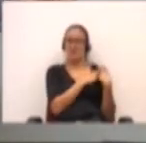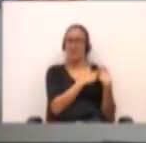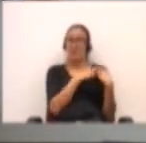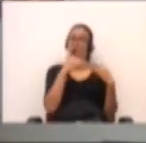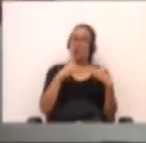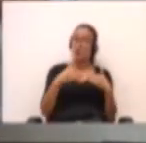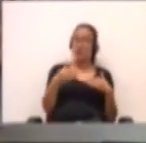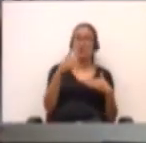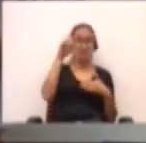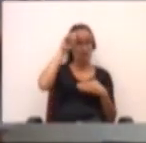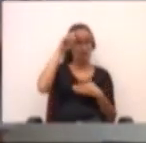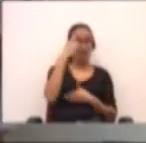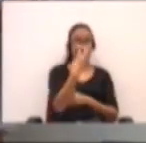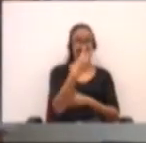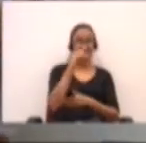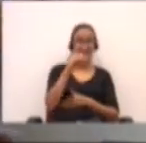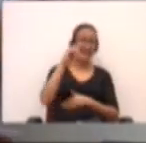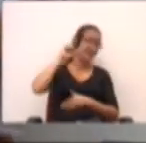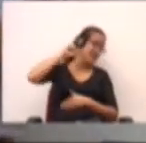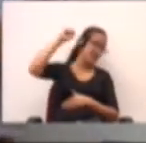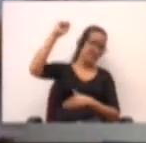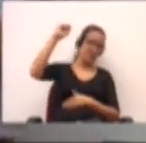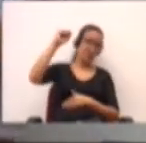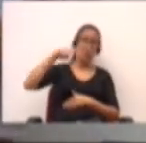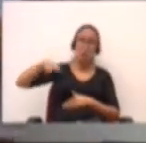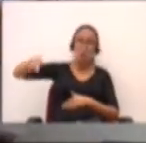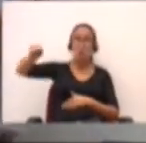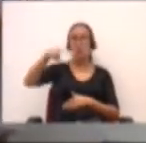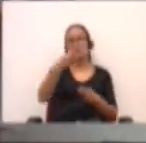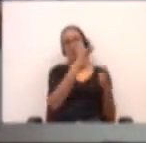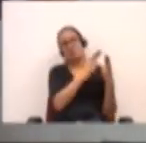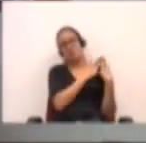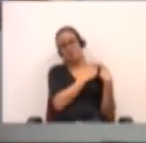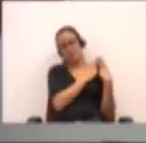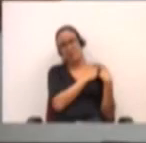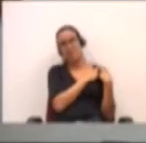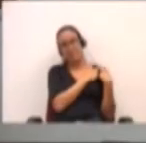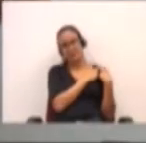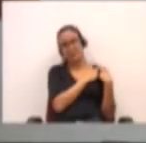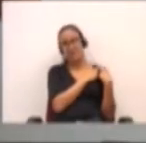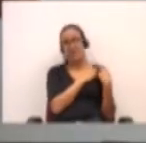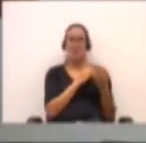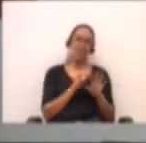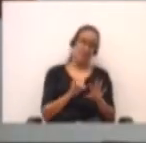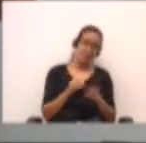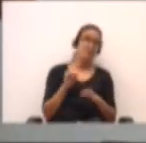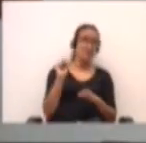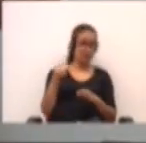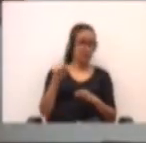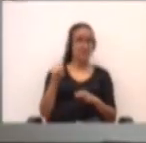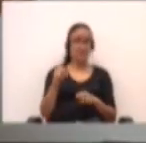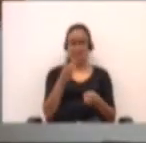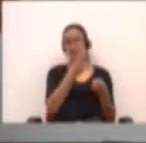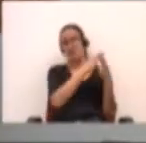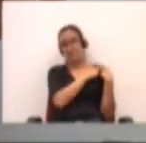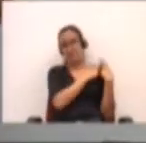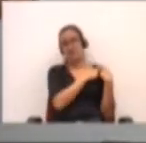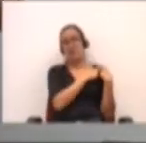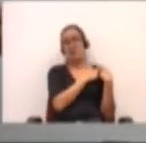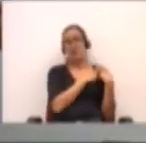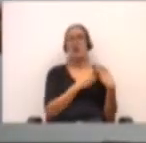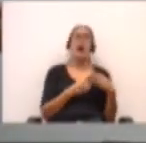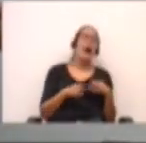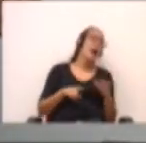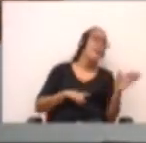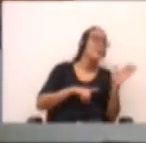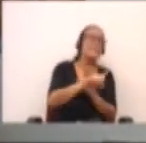Vocês todos aqui são responsáveis por essas mudanças. Indiretamente são responsáveis. Aí